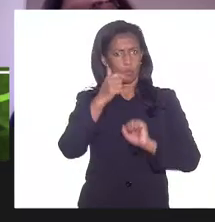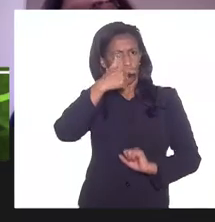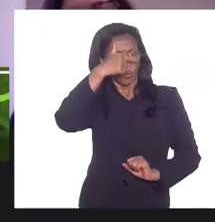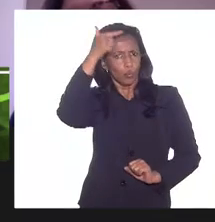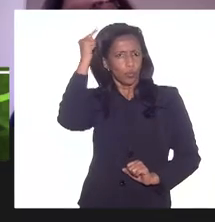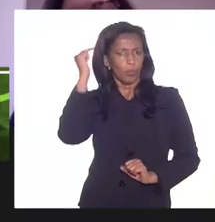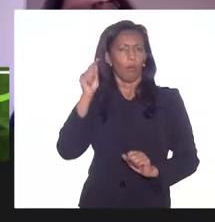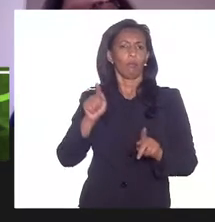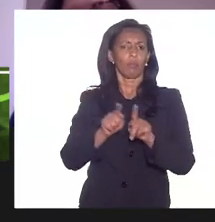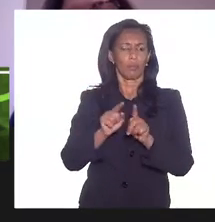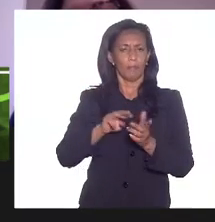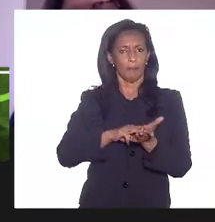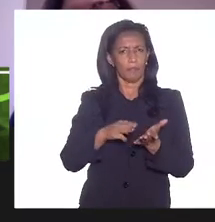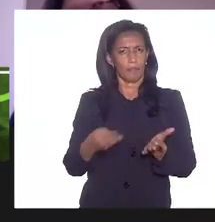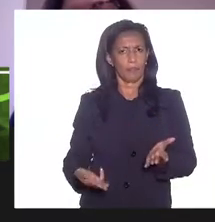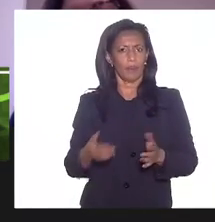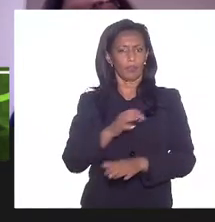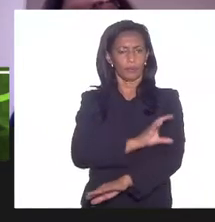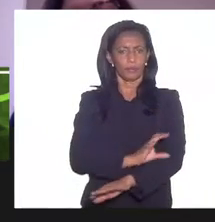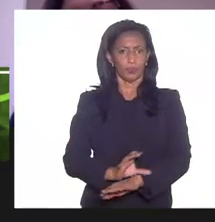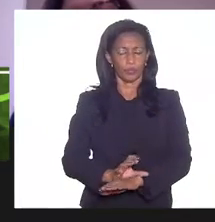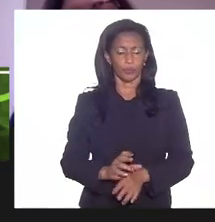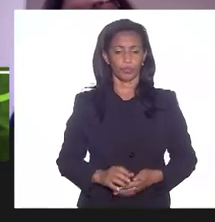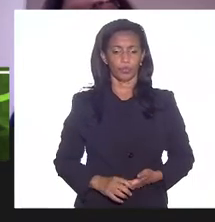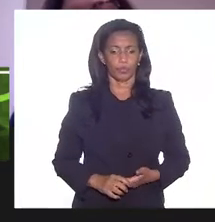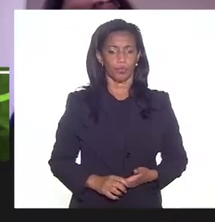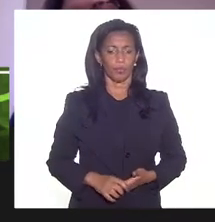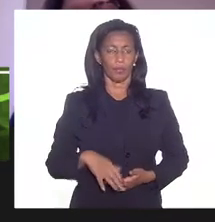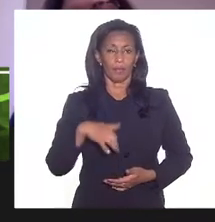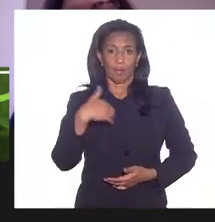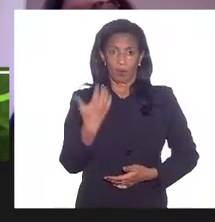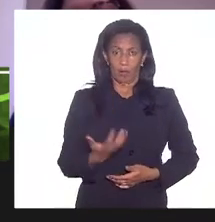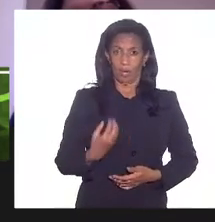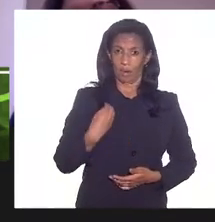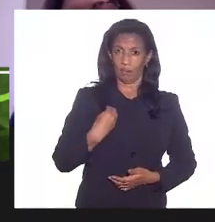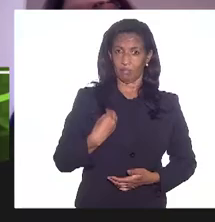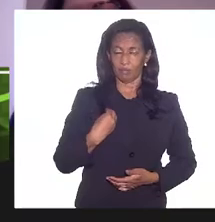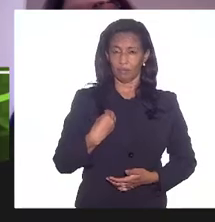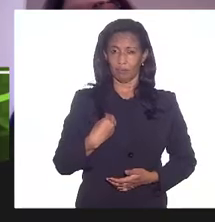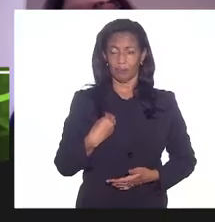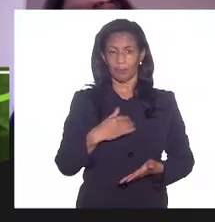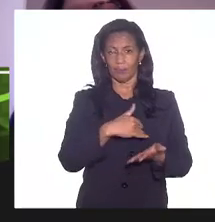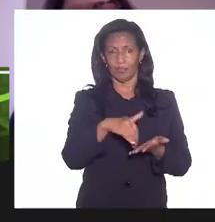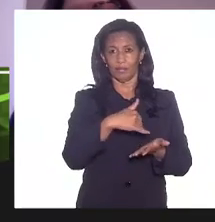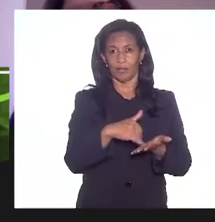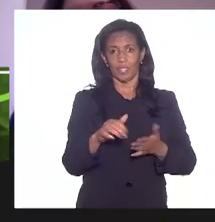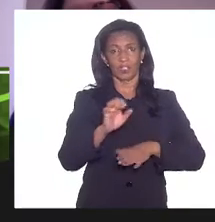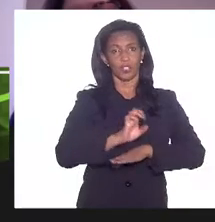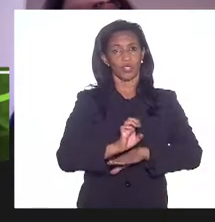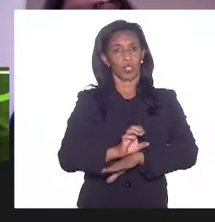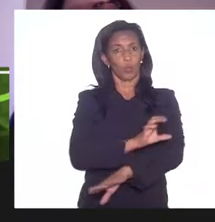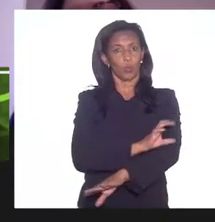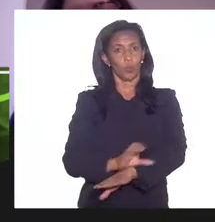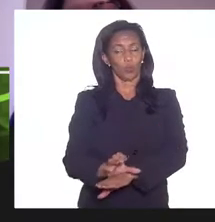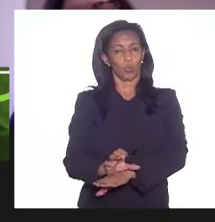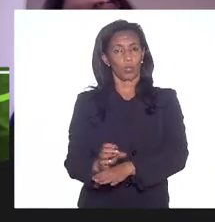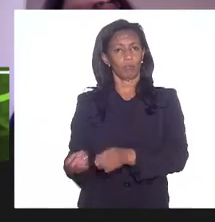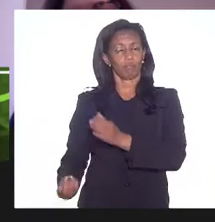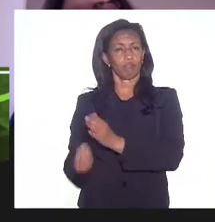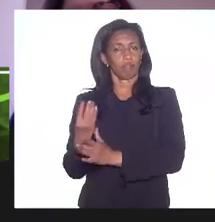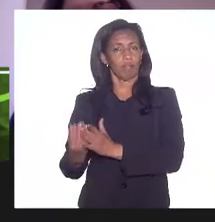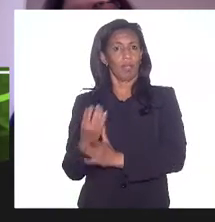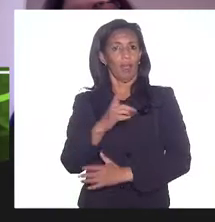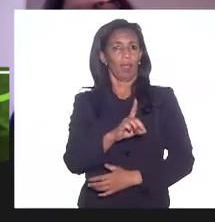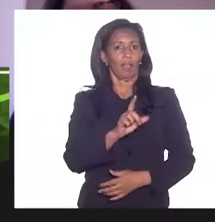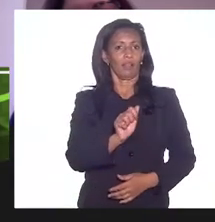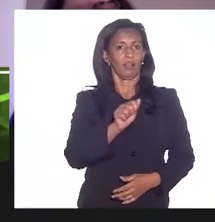que também é membro da Comissão de Cultura. Bom, eu quero agradecer a presença da secretária de Estado de Cultura e Economia Criativa, Daniela